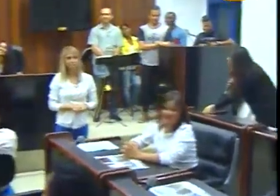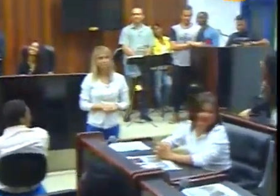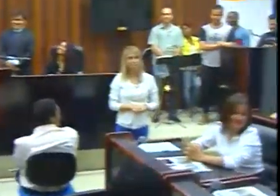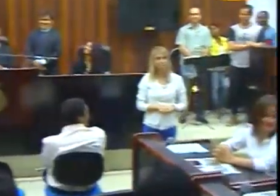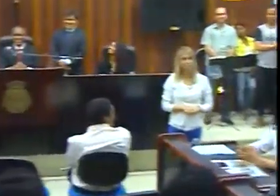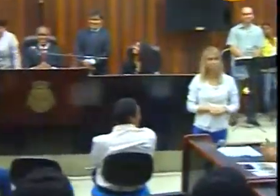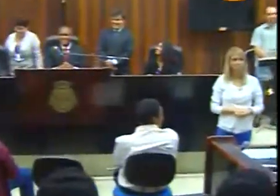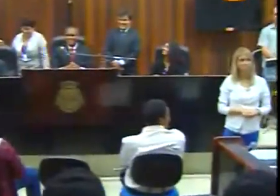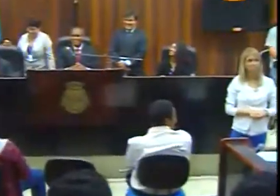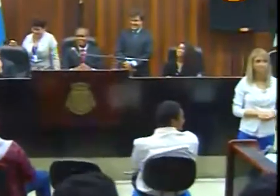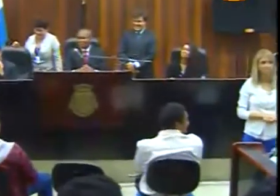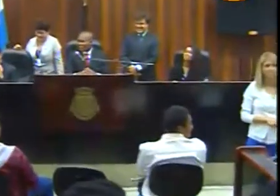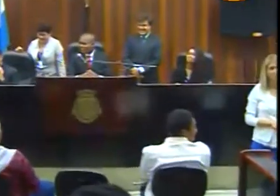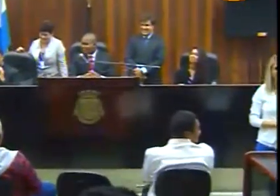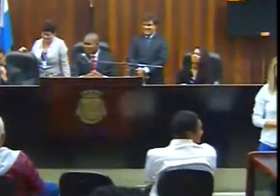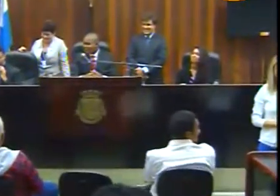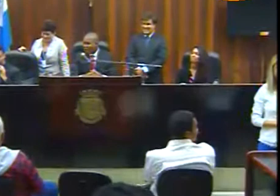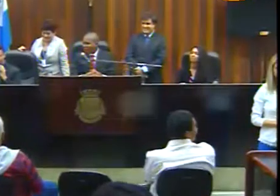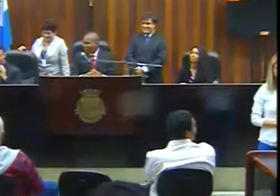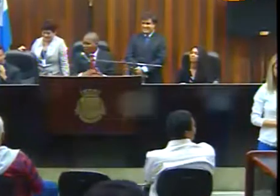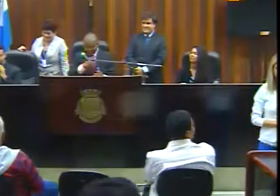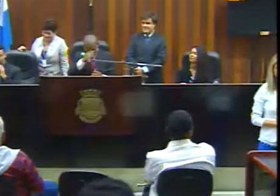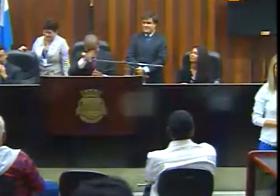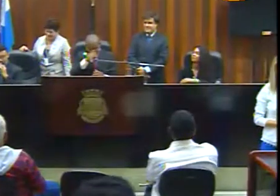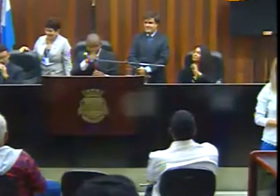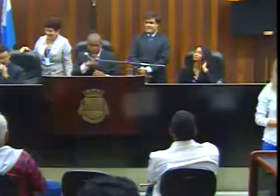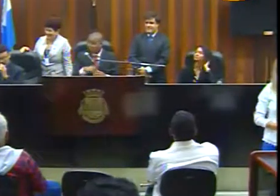Eu mesmo, Mayara mesmo.